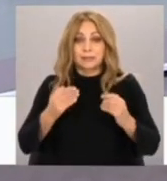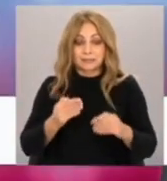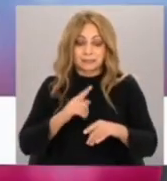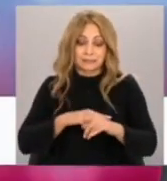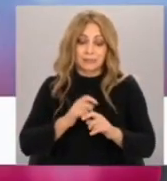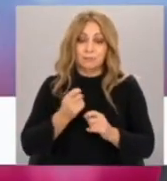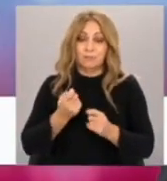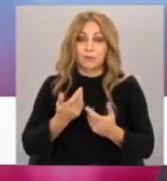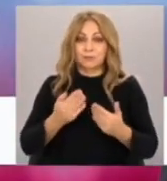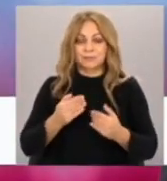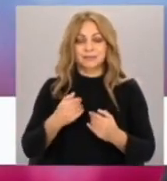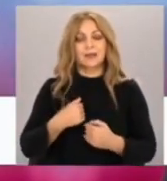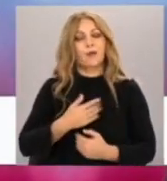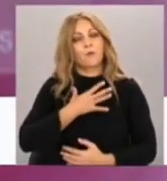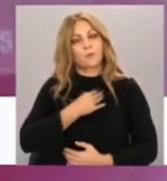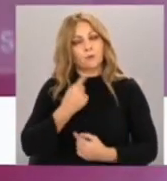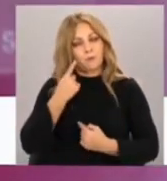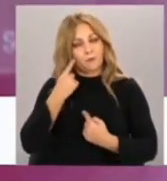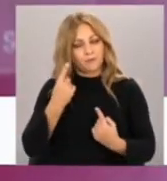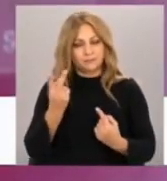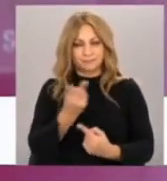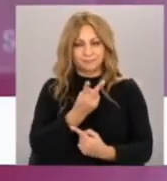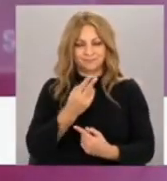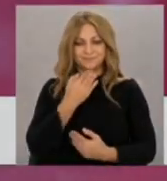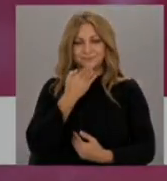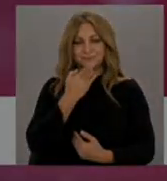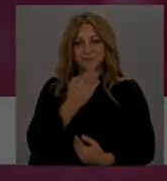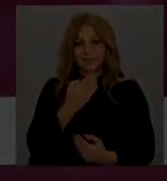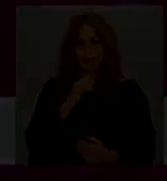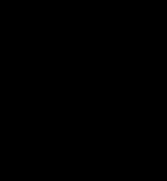mas é sempre um gosto ouvir os Rui Tavares um trem de Figueiredo até uma próxima óptimo